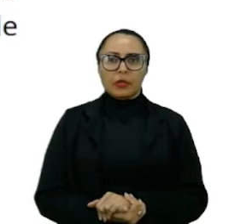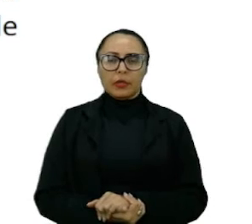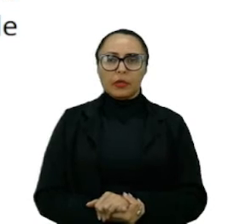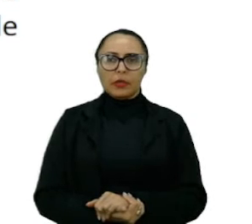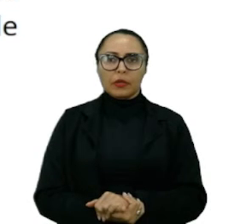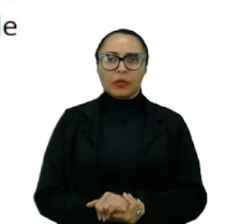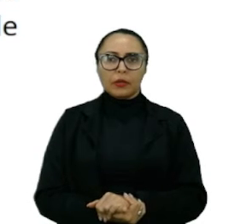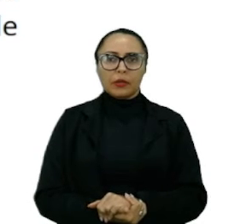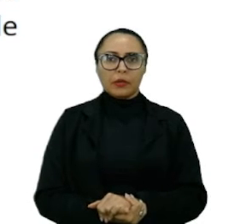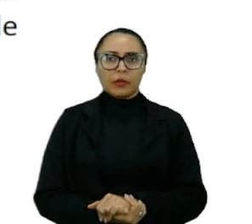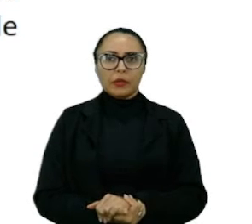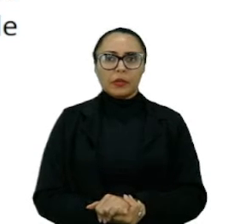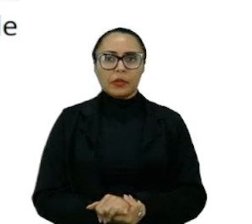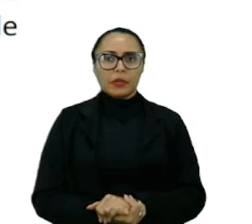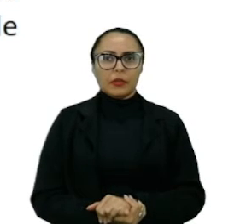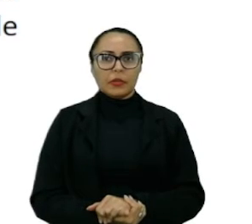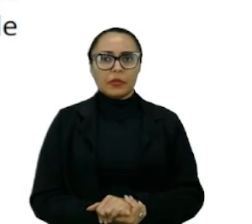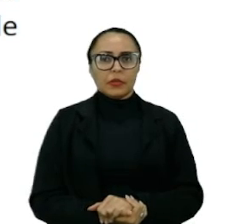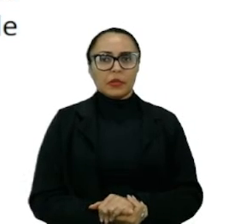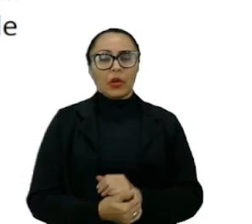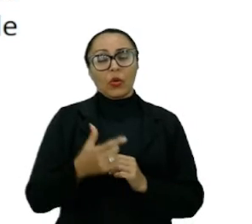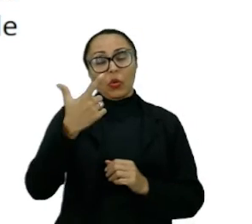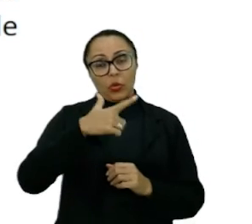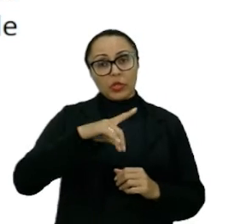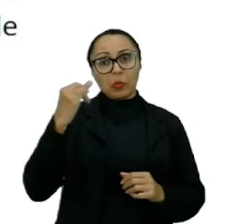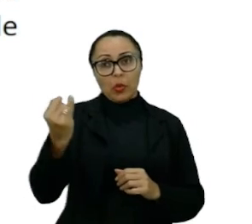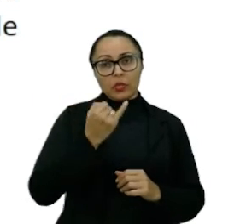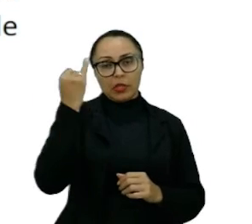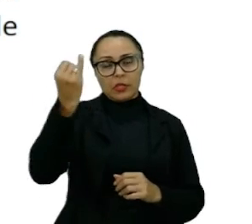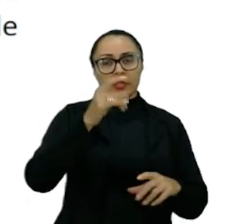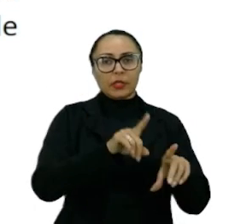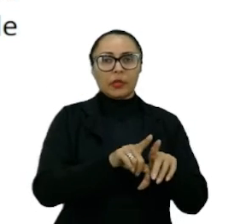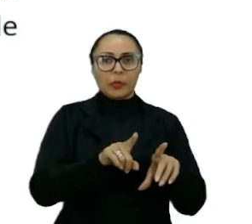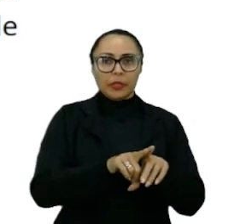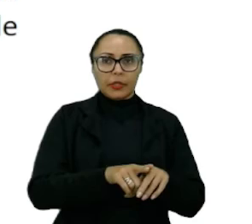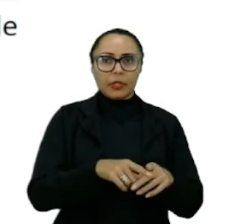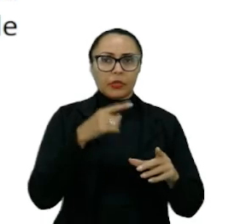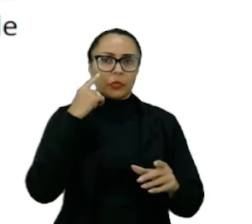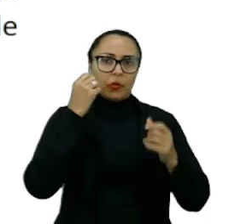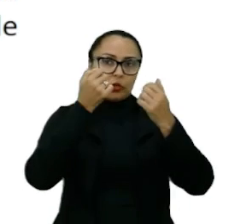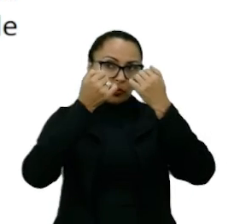Outra ferramenta que eu posso estar falando para você,